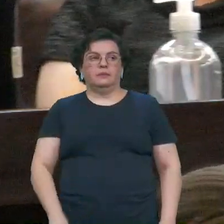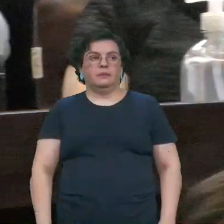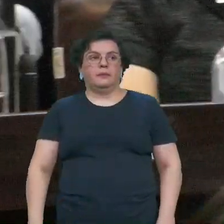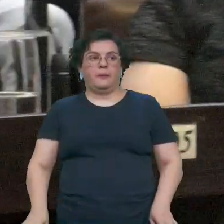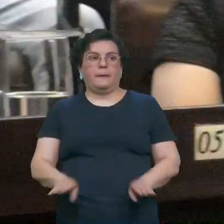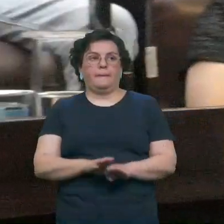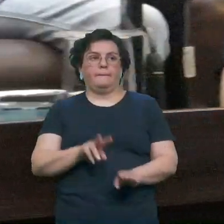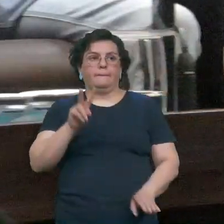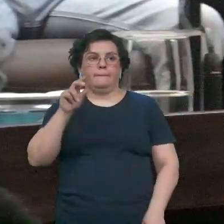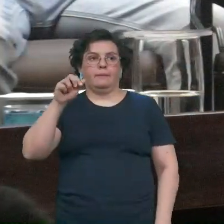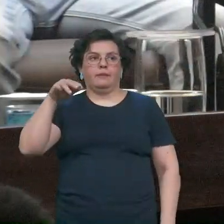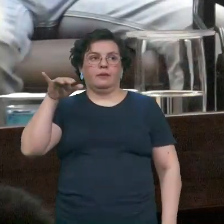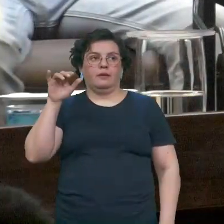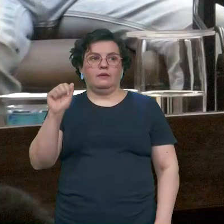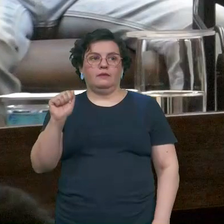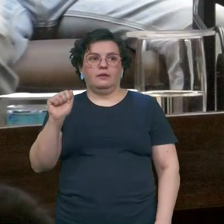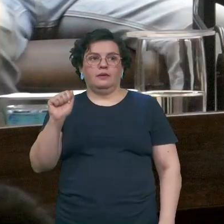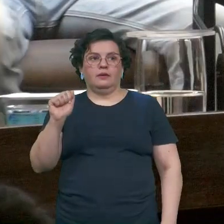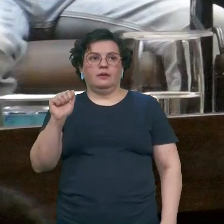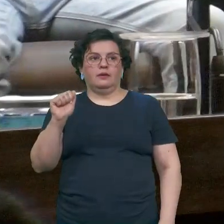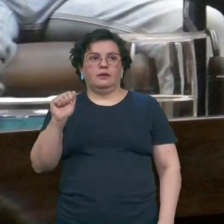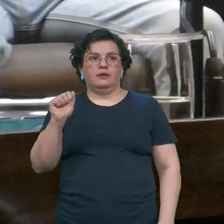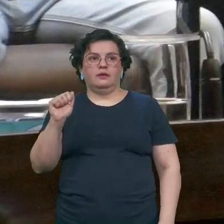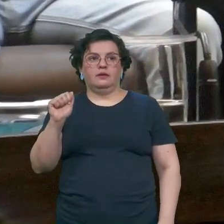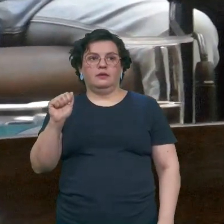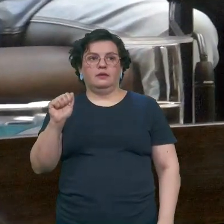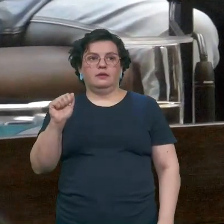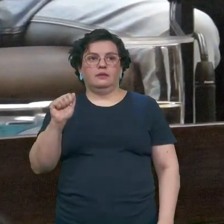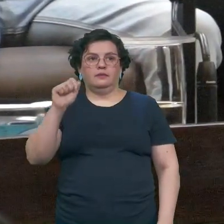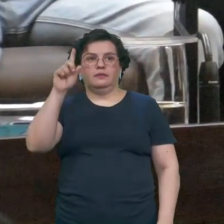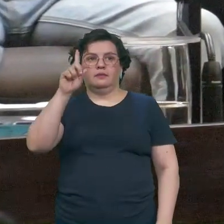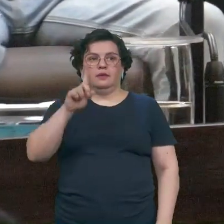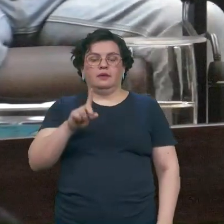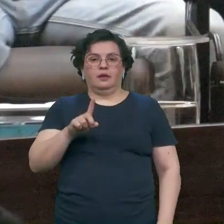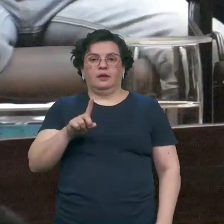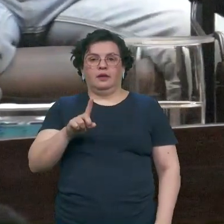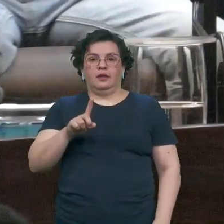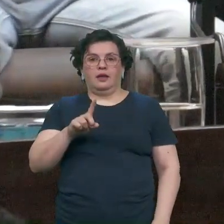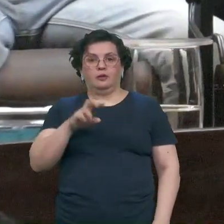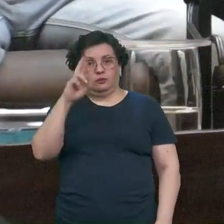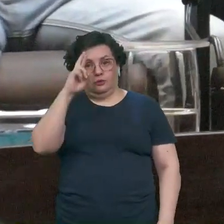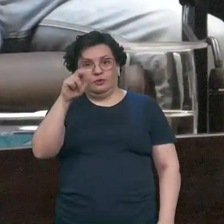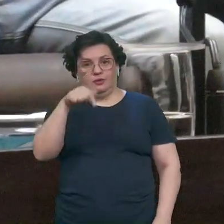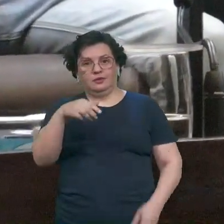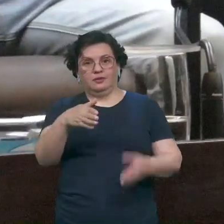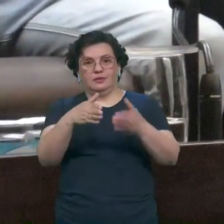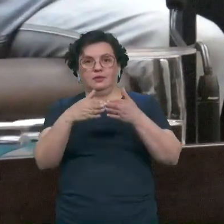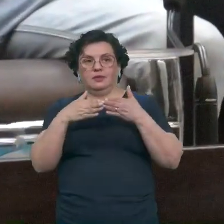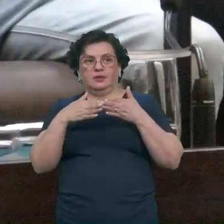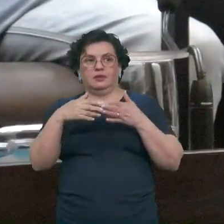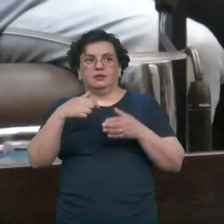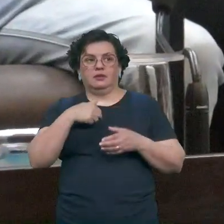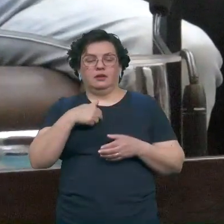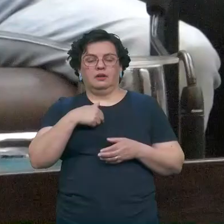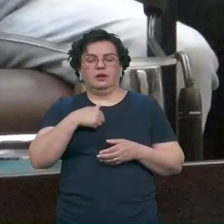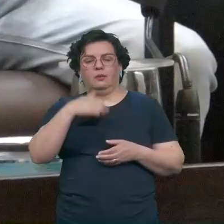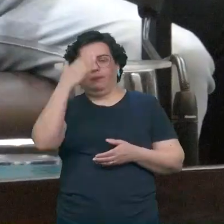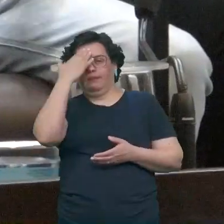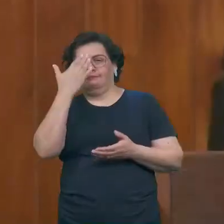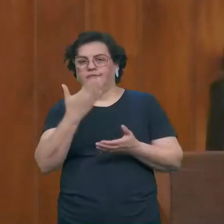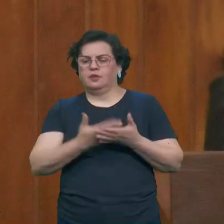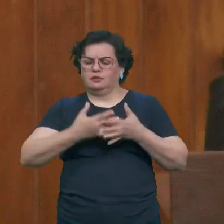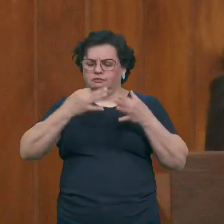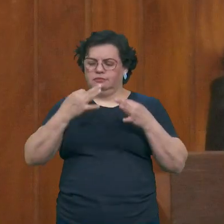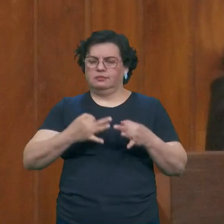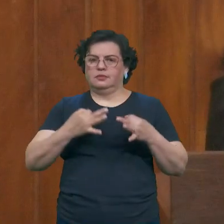e cumprimentar a vereadora Vânia Ramos, autora desse requerimento. Eu tenho absoluta